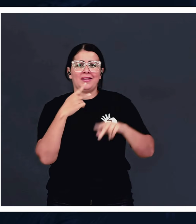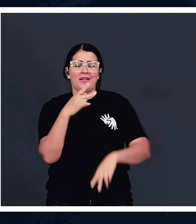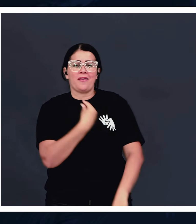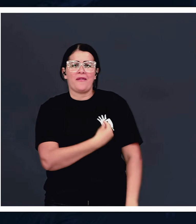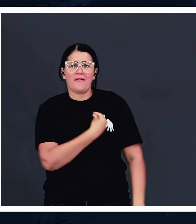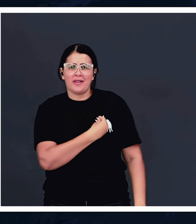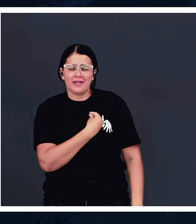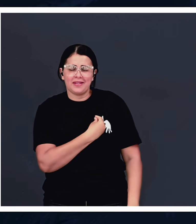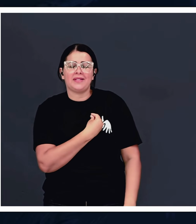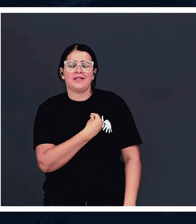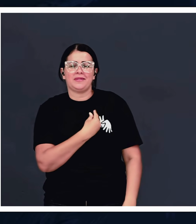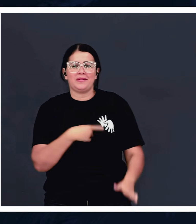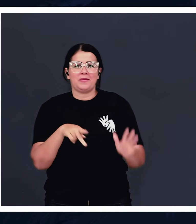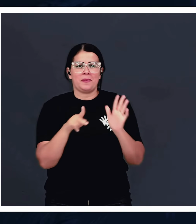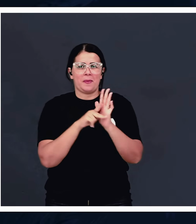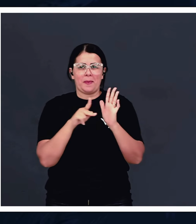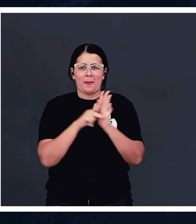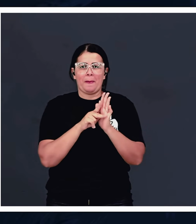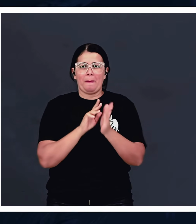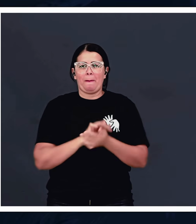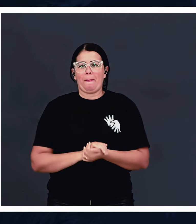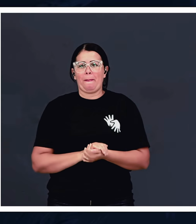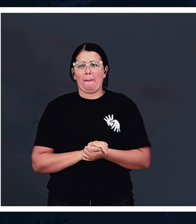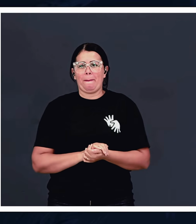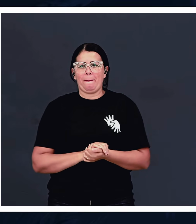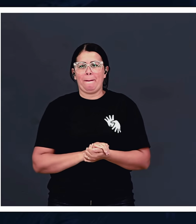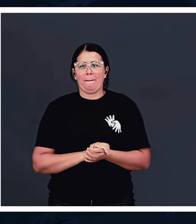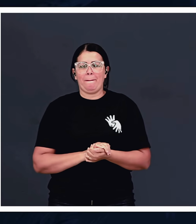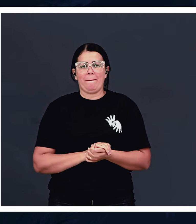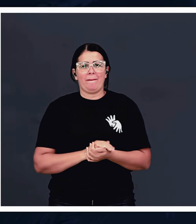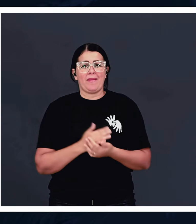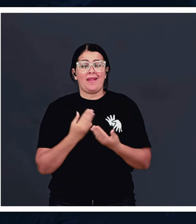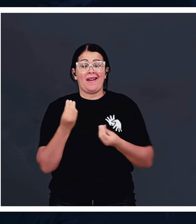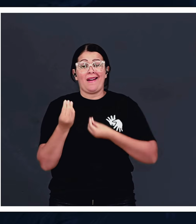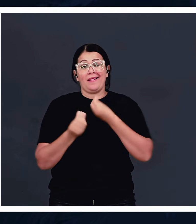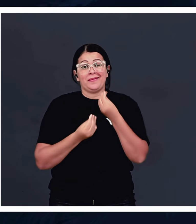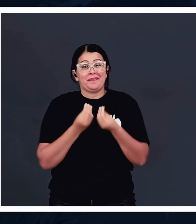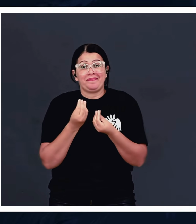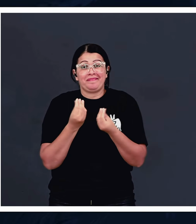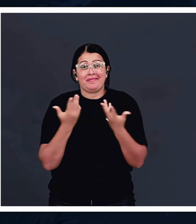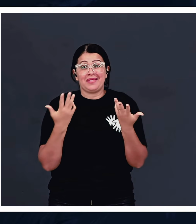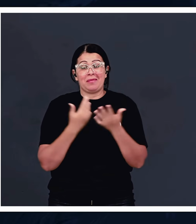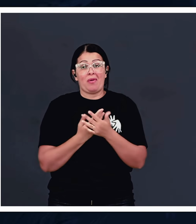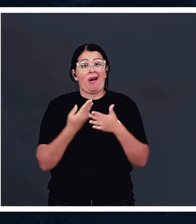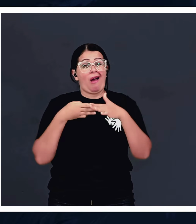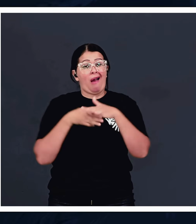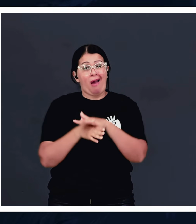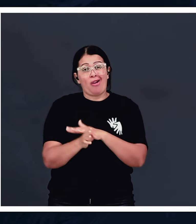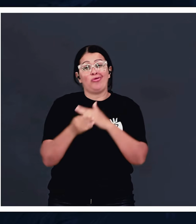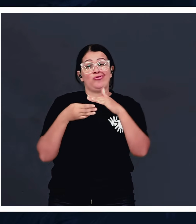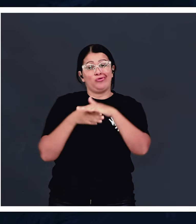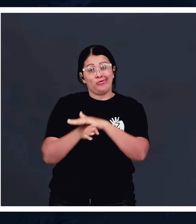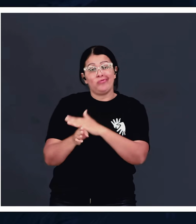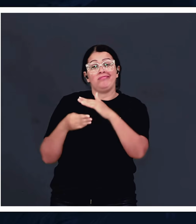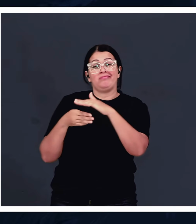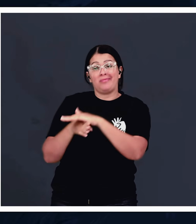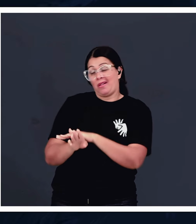vida pessoal. E aí você vai se tornando habitual e